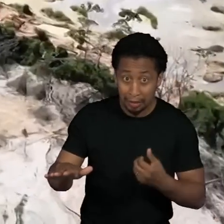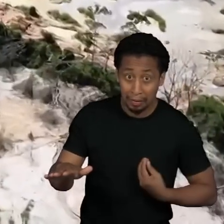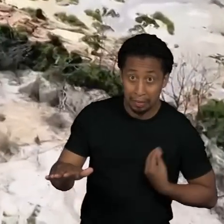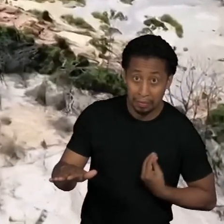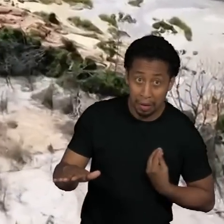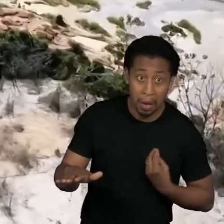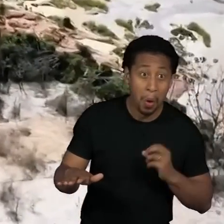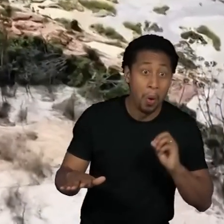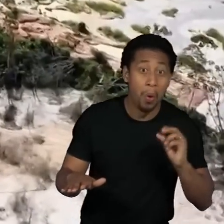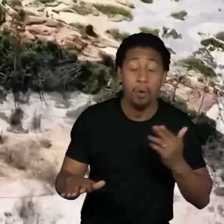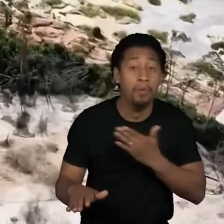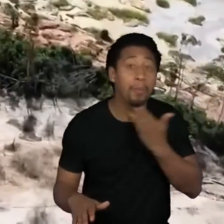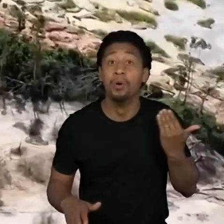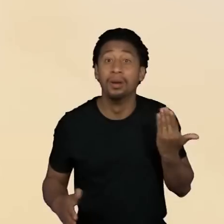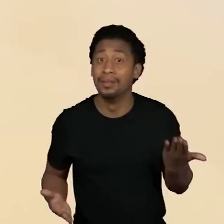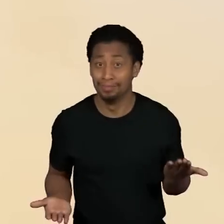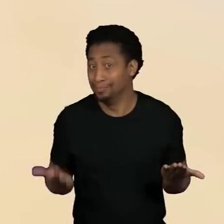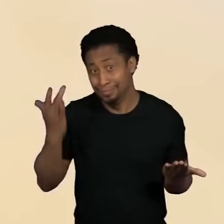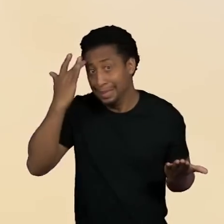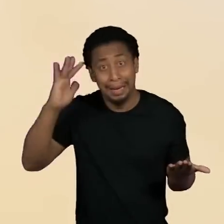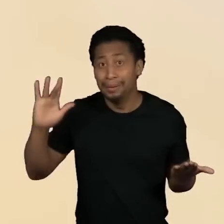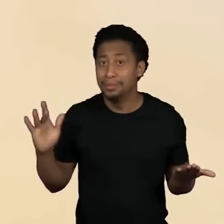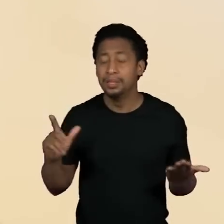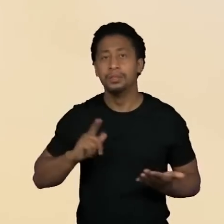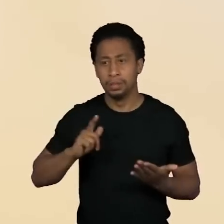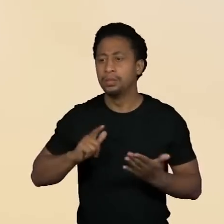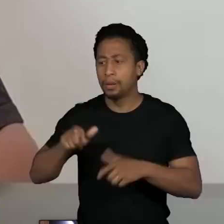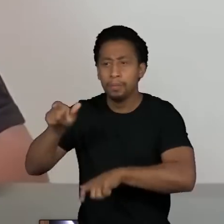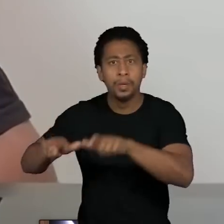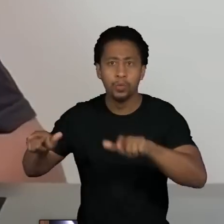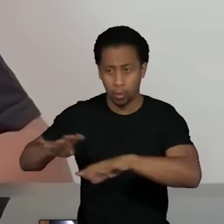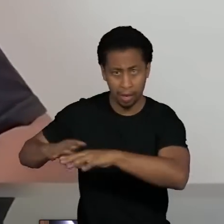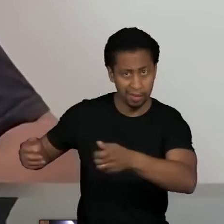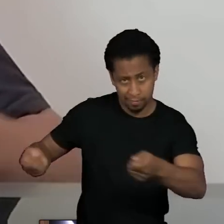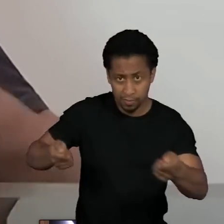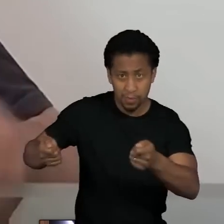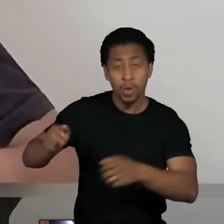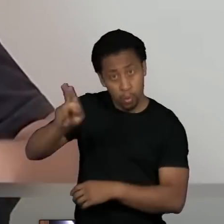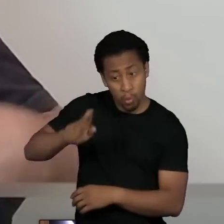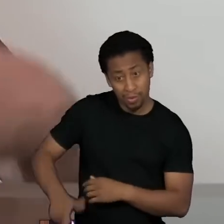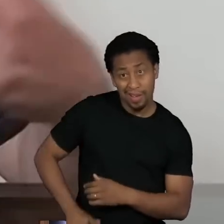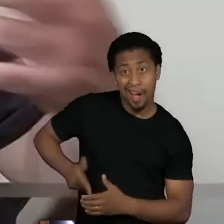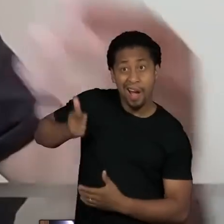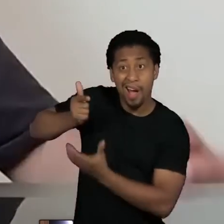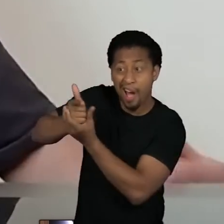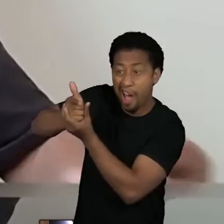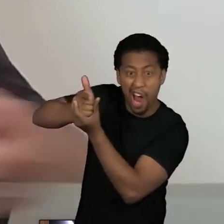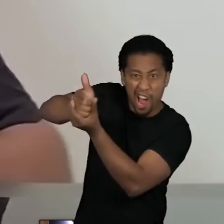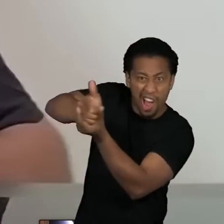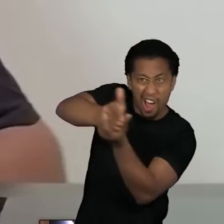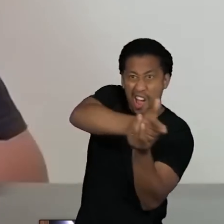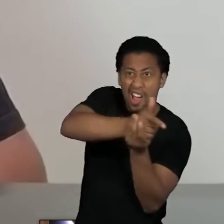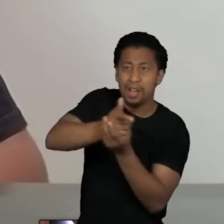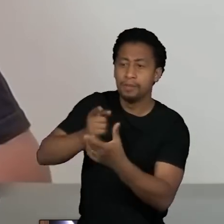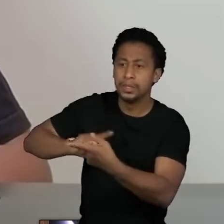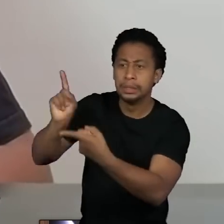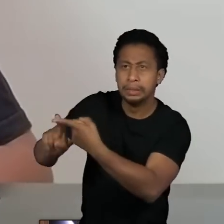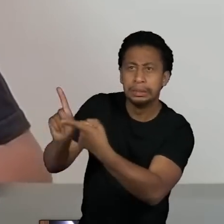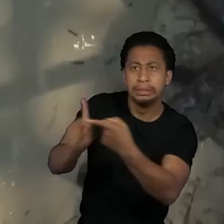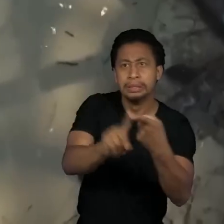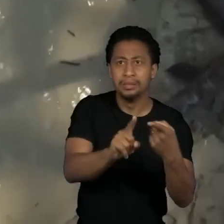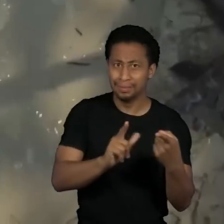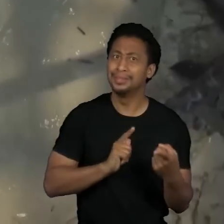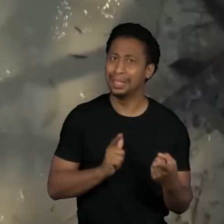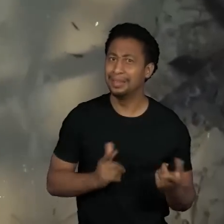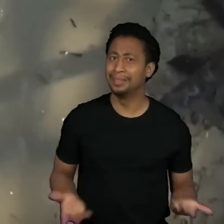muitos garimpeiros armados na terra indígena Yanomami, nas comunidades, intimidando, ameaçando a